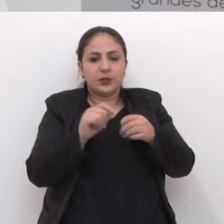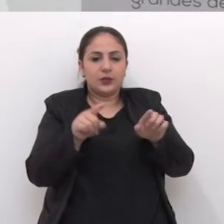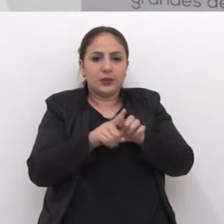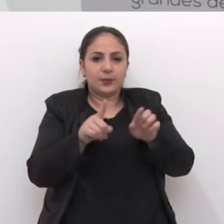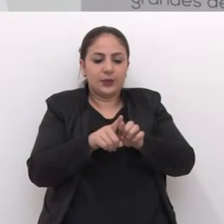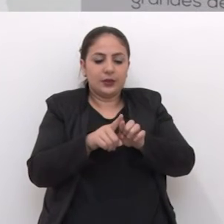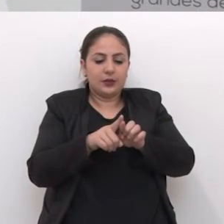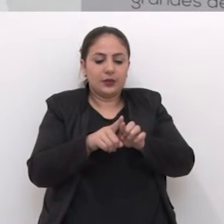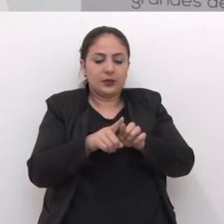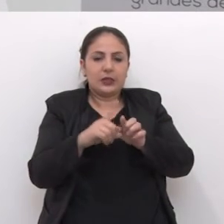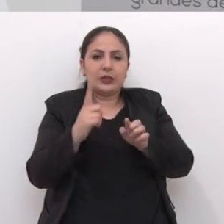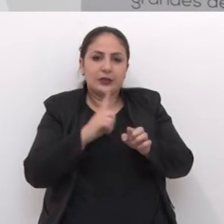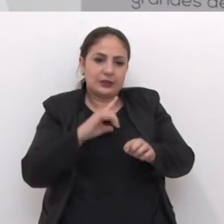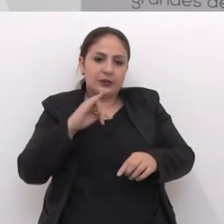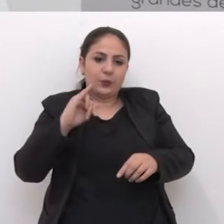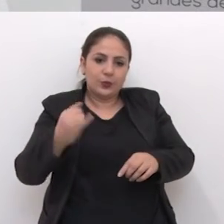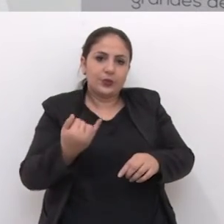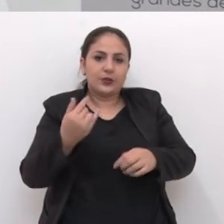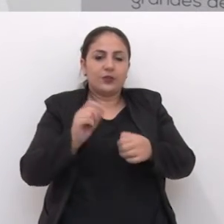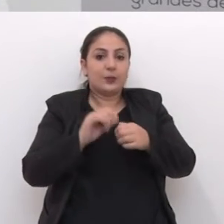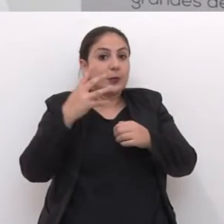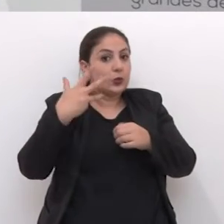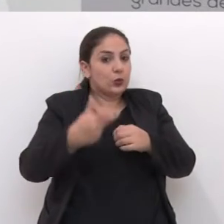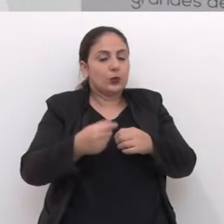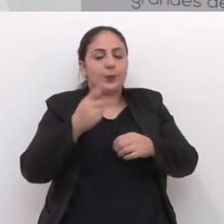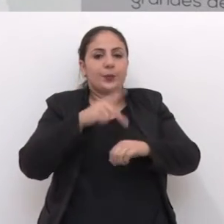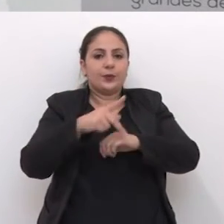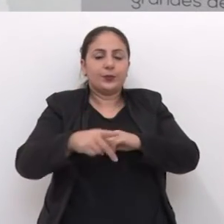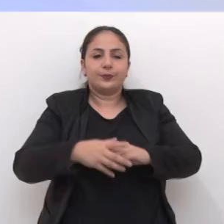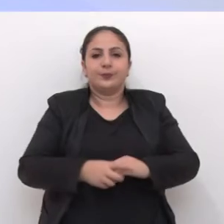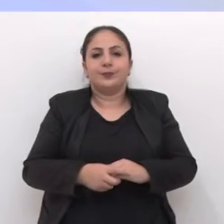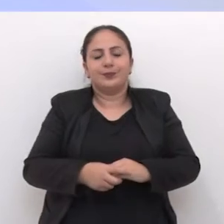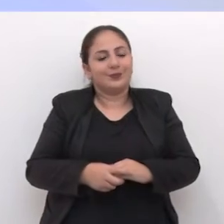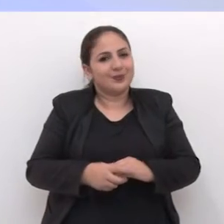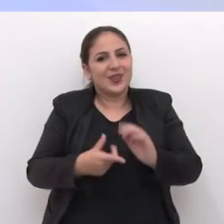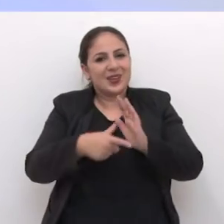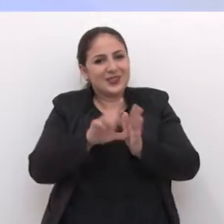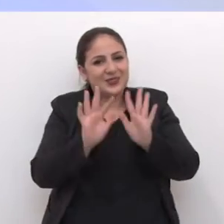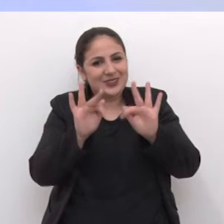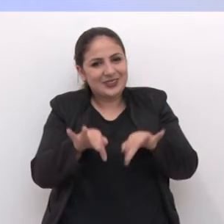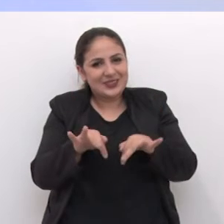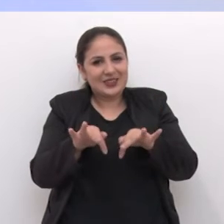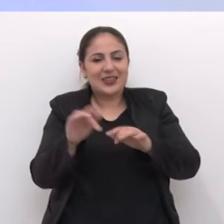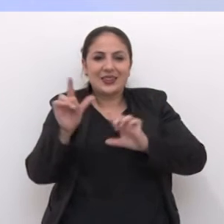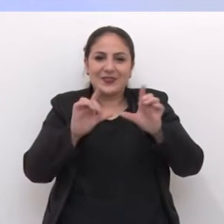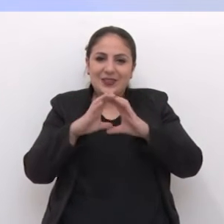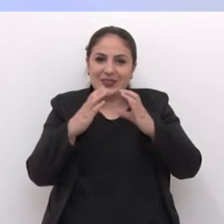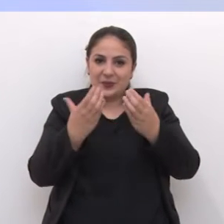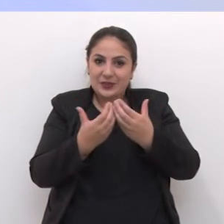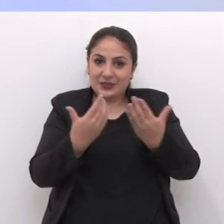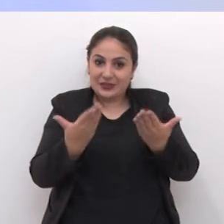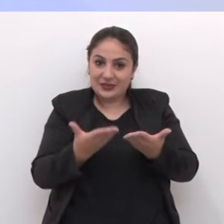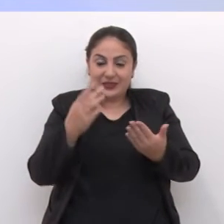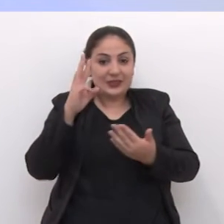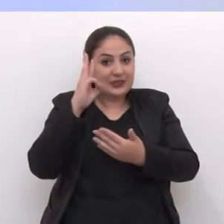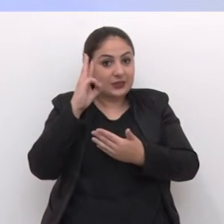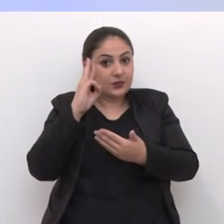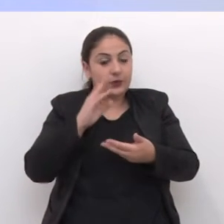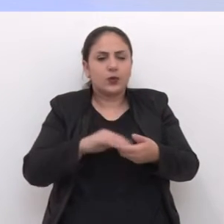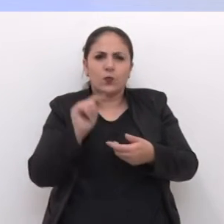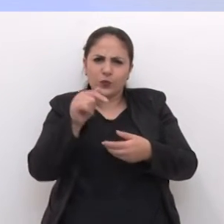a tudo que eles fizeram e ainda haverão de fazer por toda Passo Fundo. E antes de encerrarmos o Jornal da Câmara